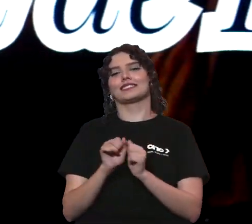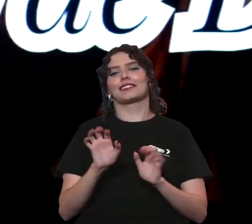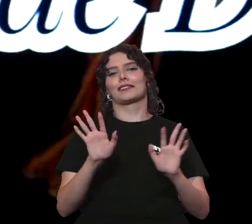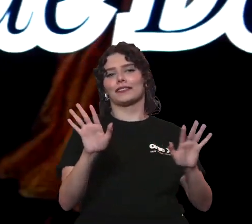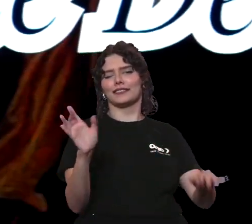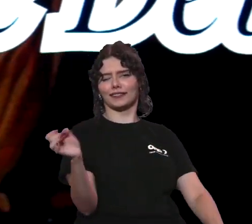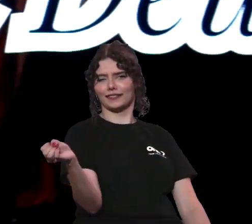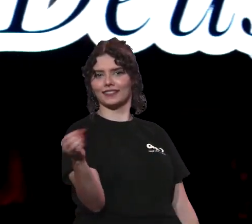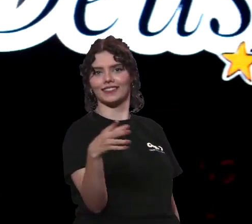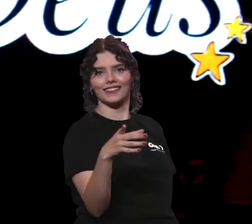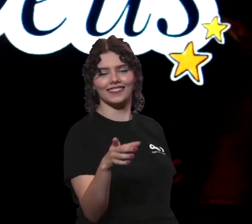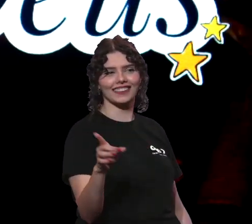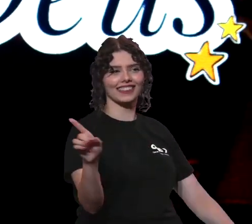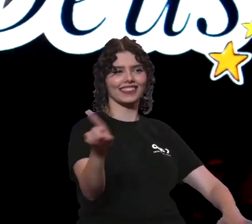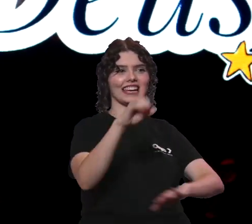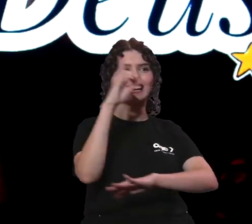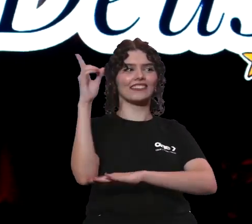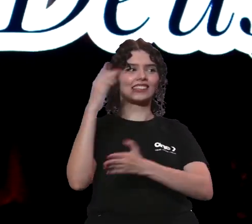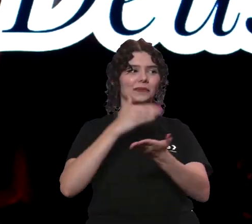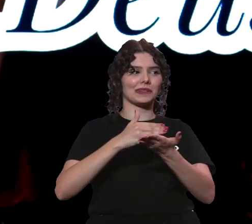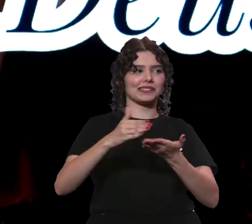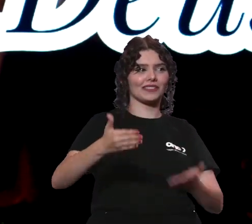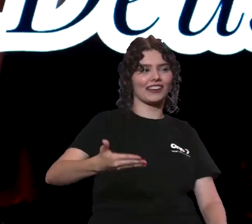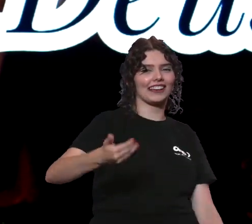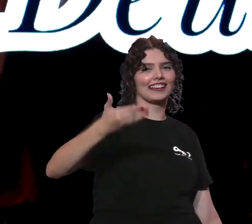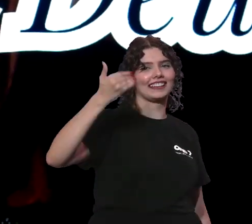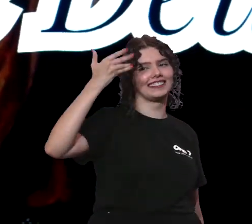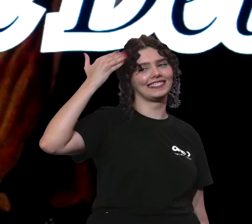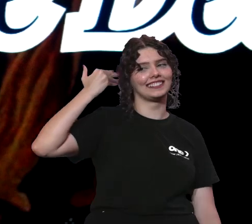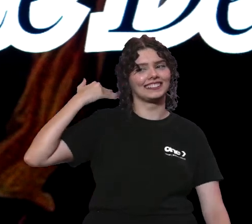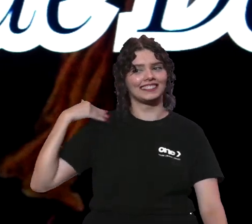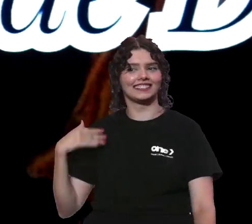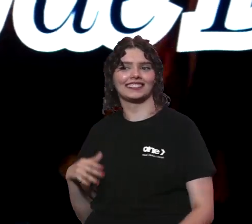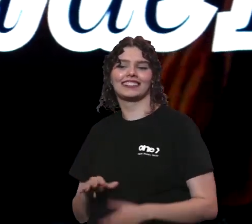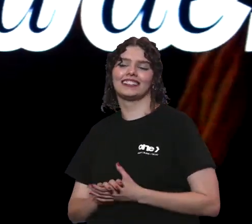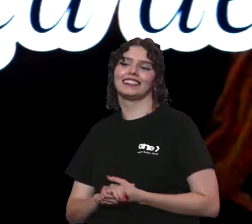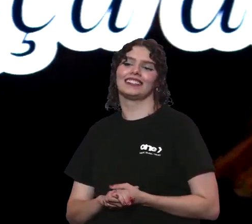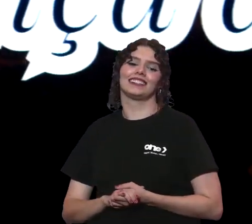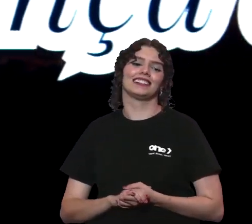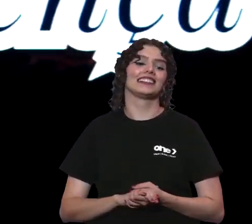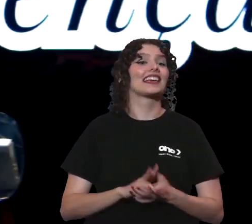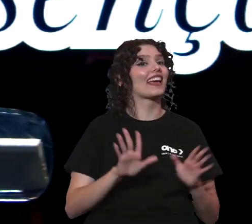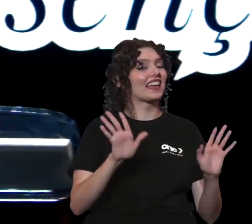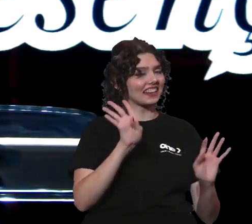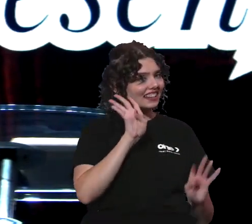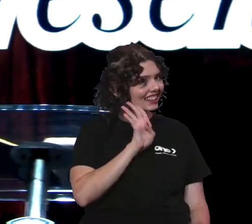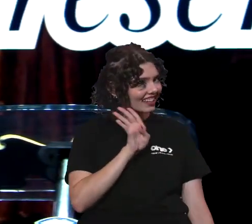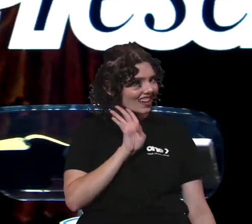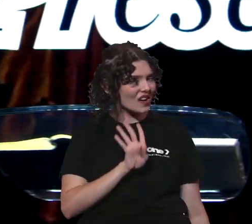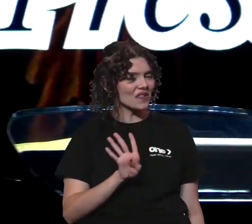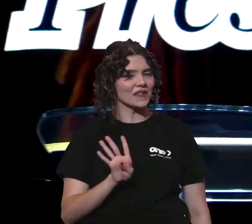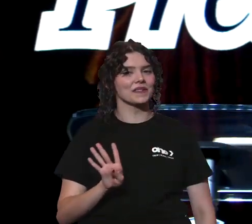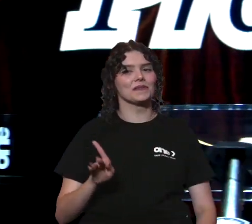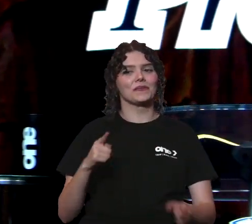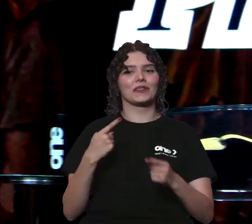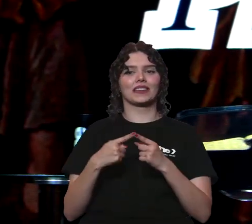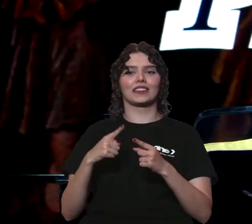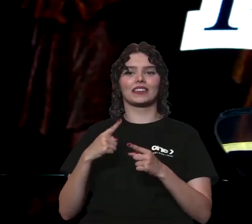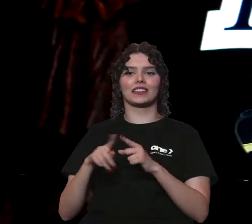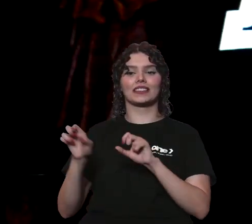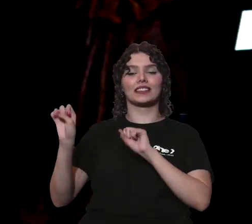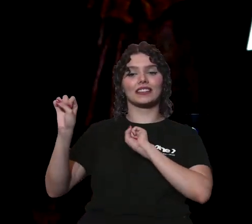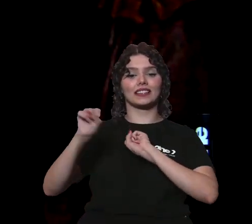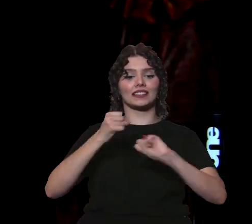nova? Davi começou lá atrás. E é interessante que esses